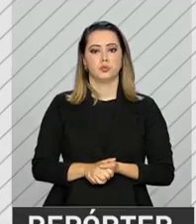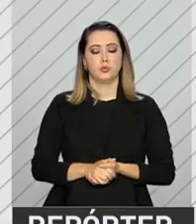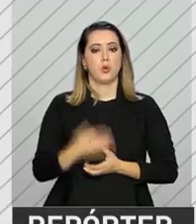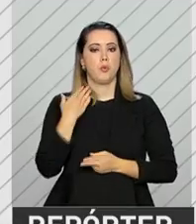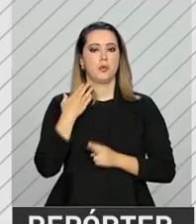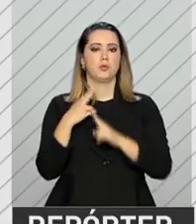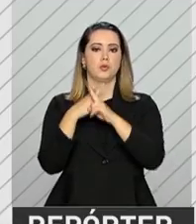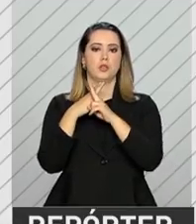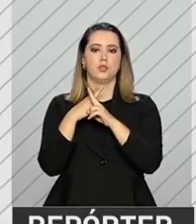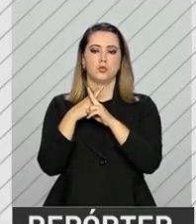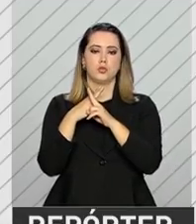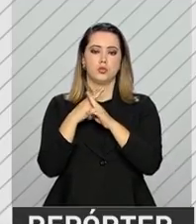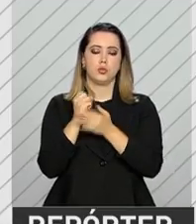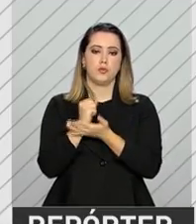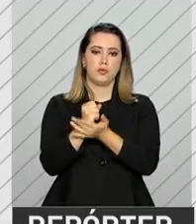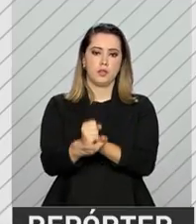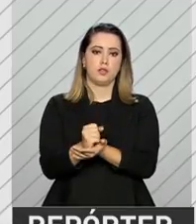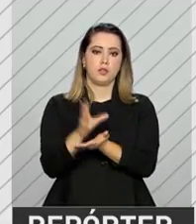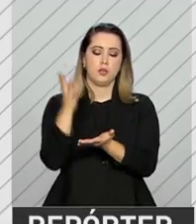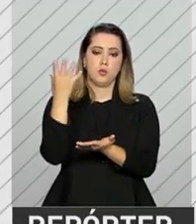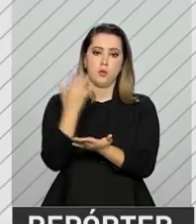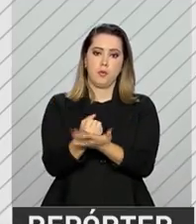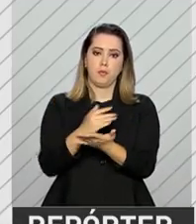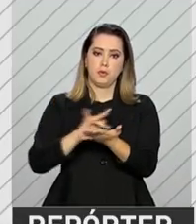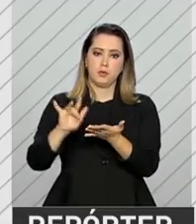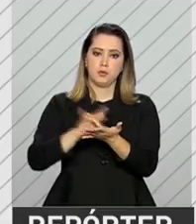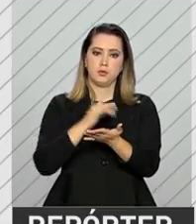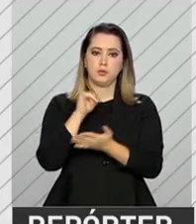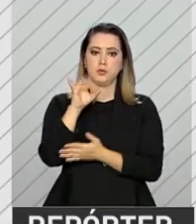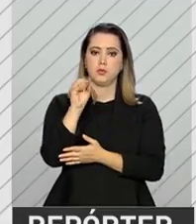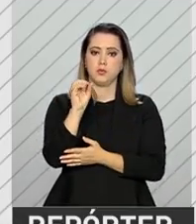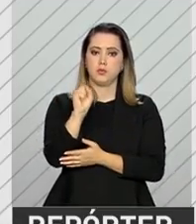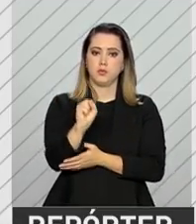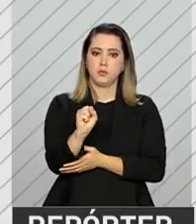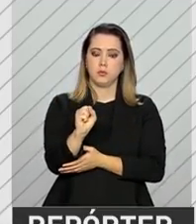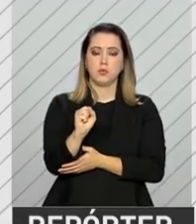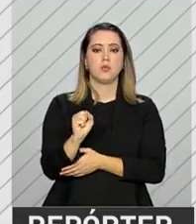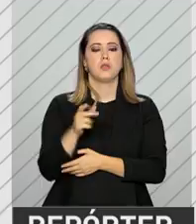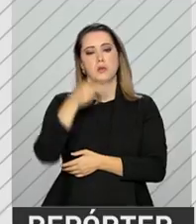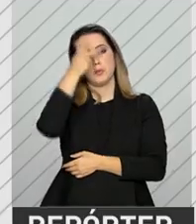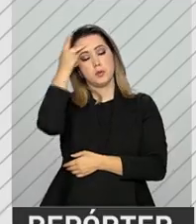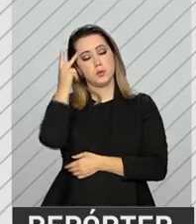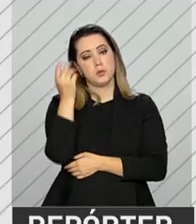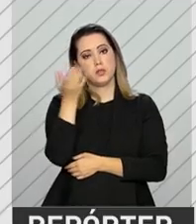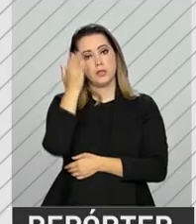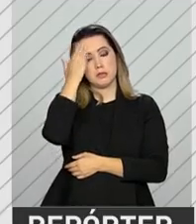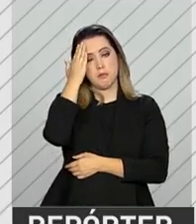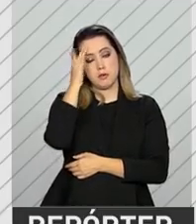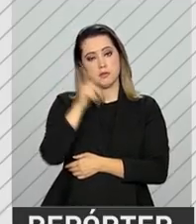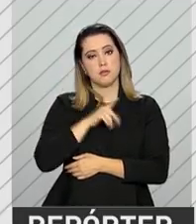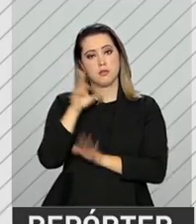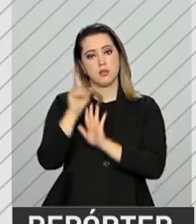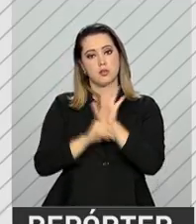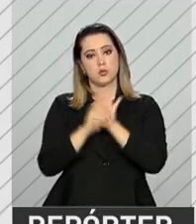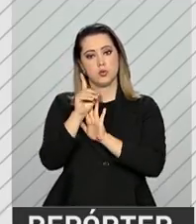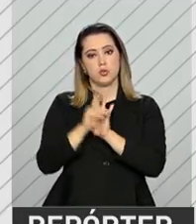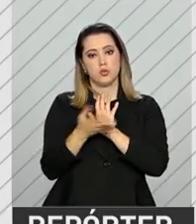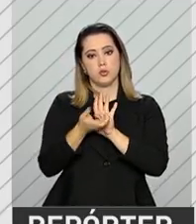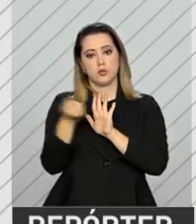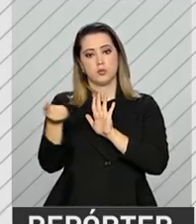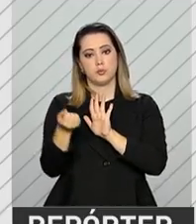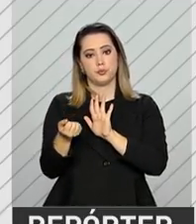caixa econômica federal disponibiliza um aplicativo para ios e s em droid para quem quiser saber se tem direito ao